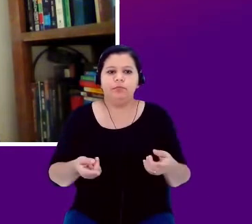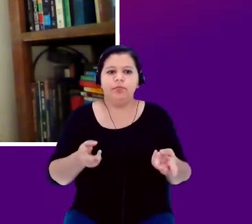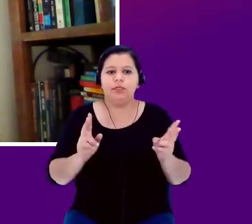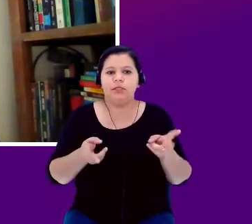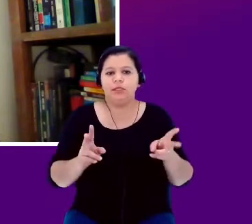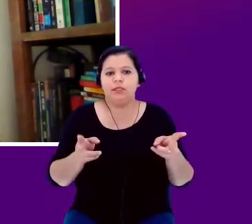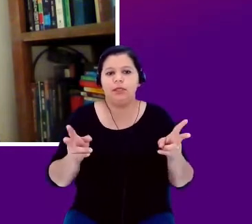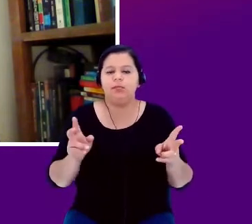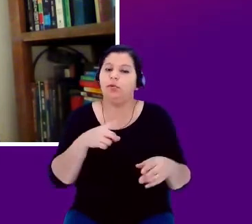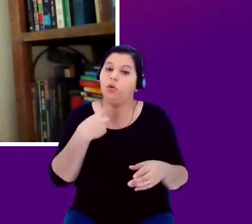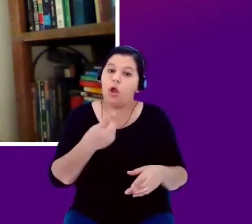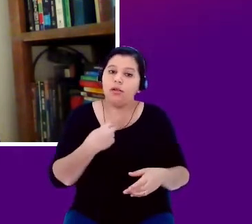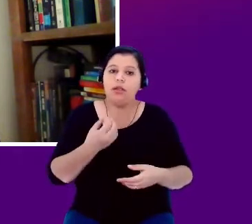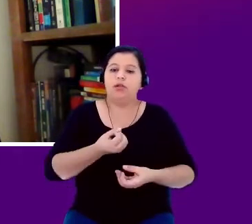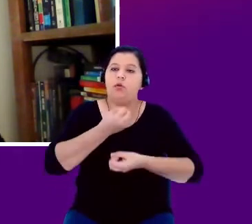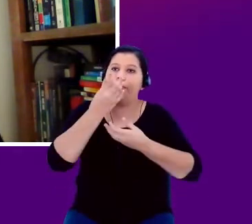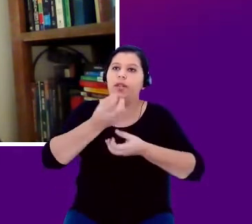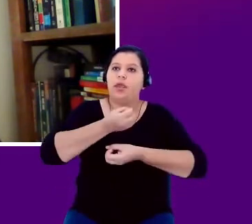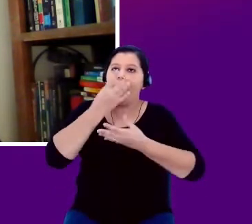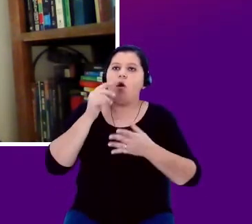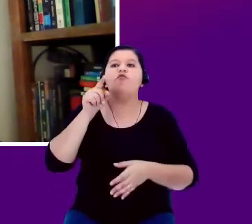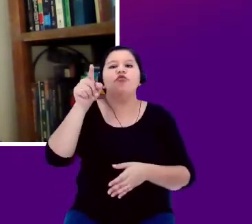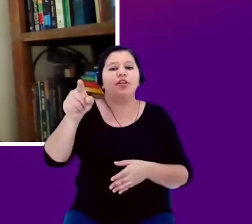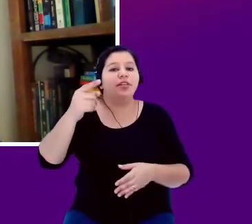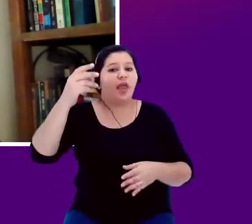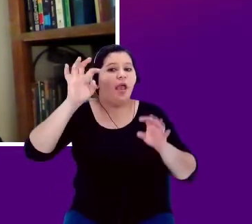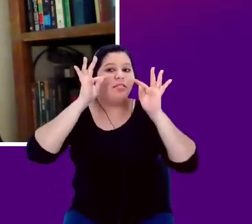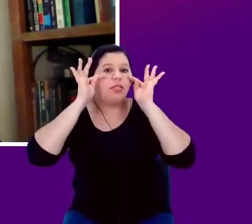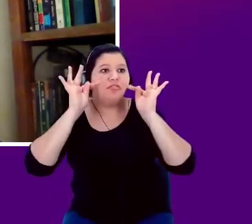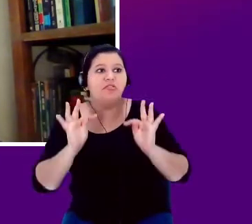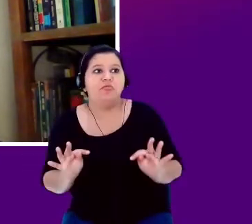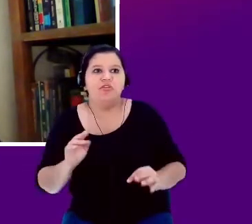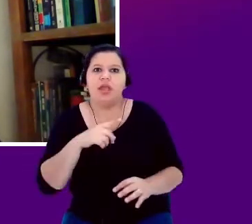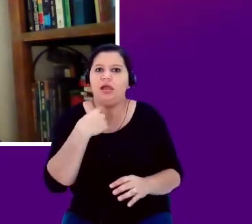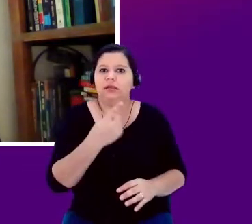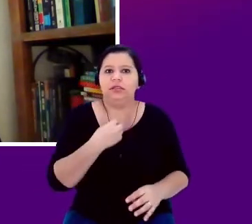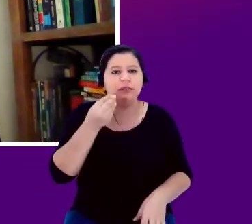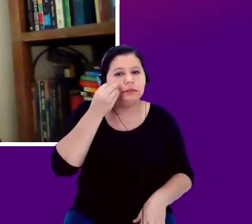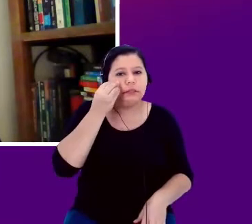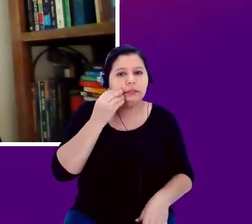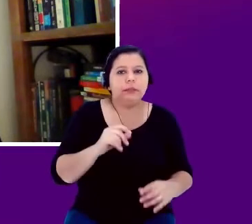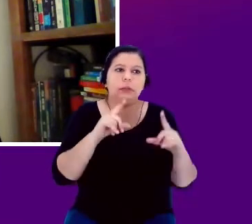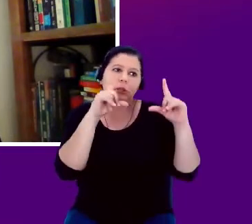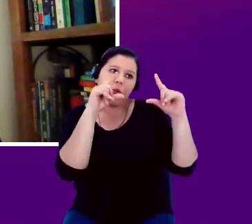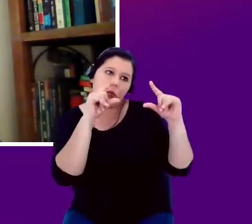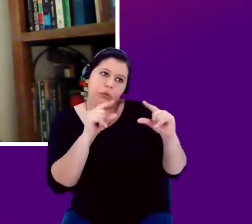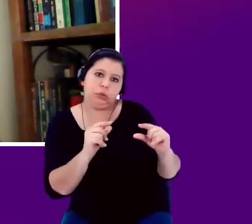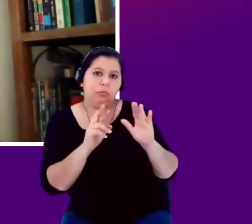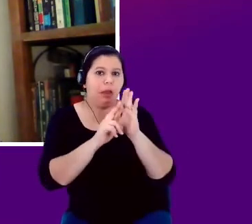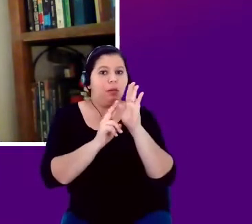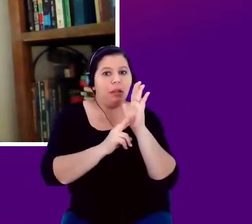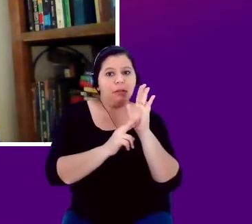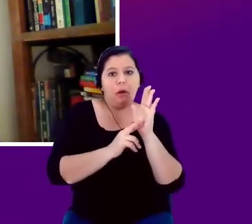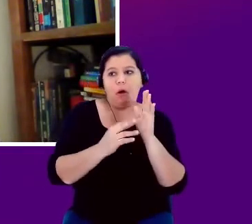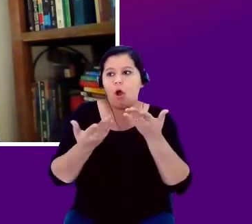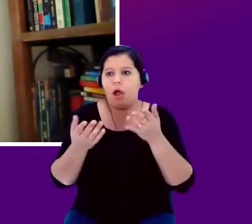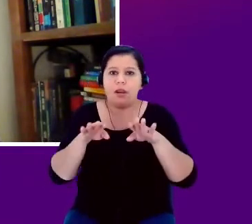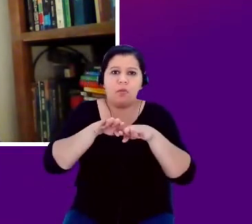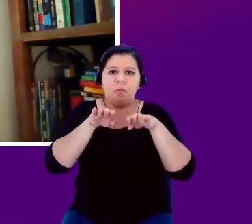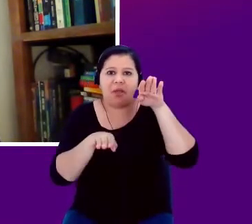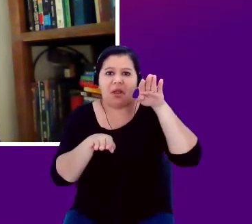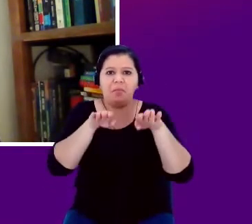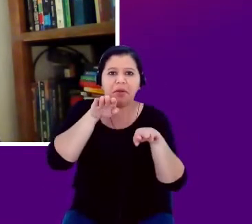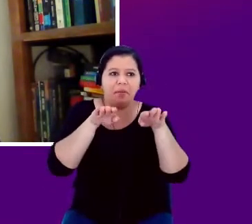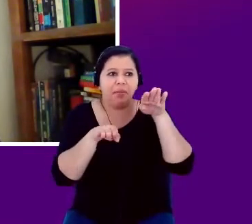nossas manifestações, você é testemunha, tentando reduzir algum tipo de assimetria regulatória, no sentido de que eles estejam